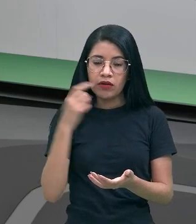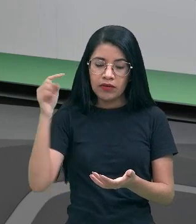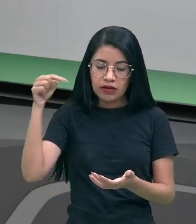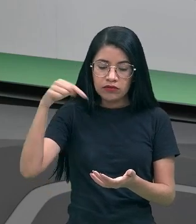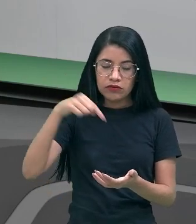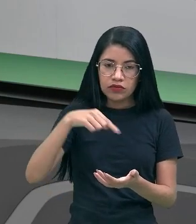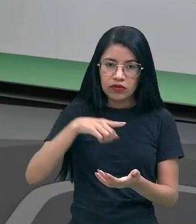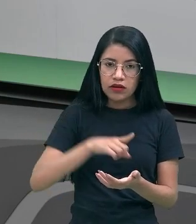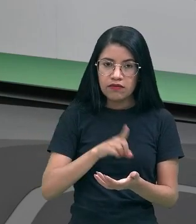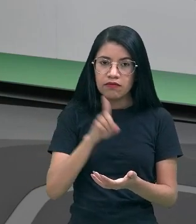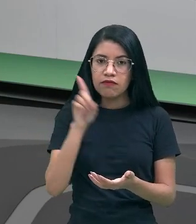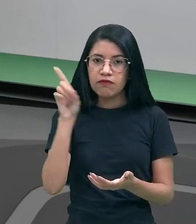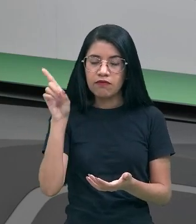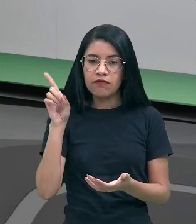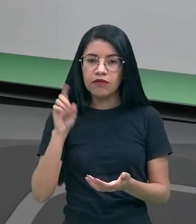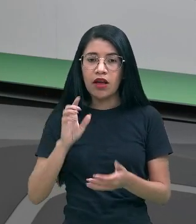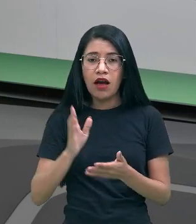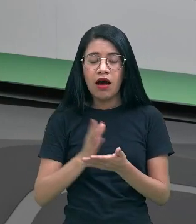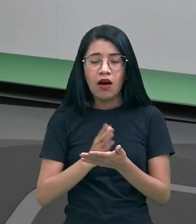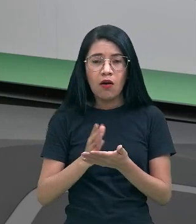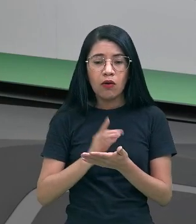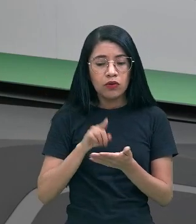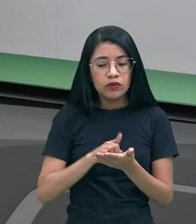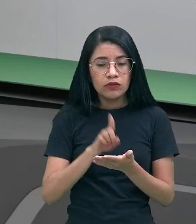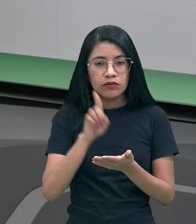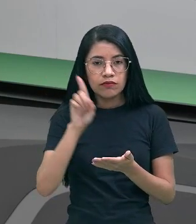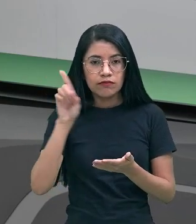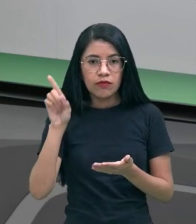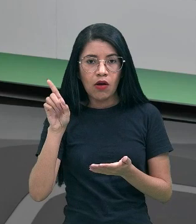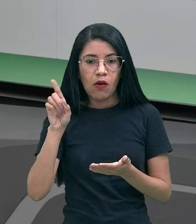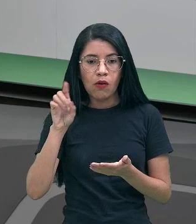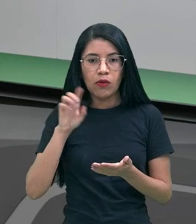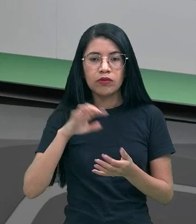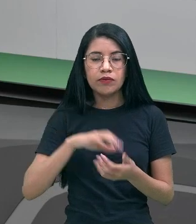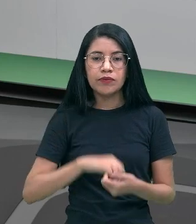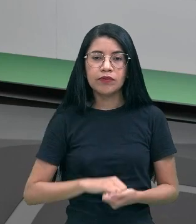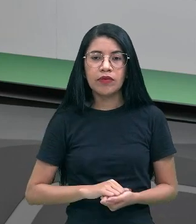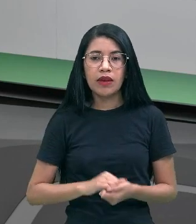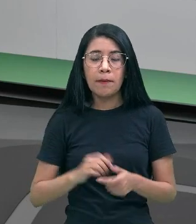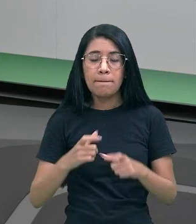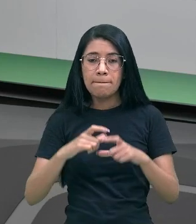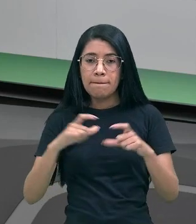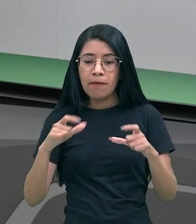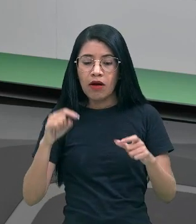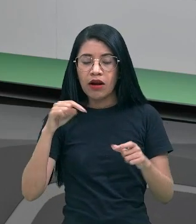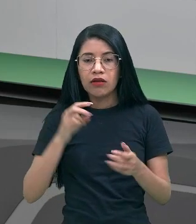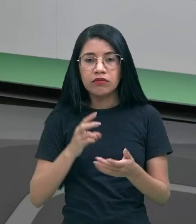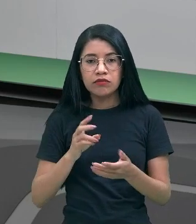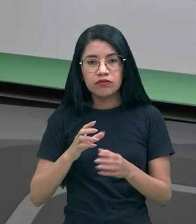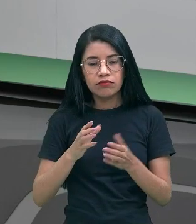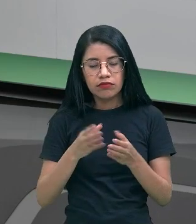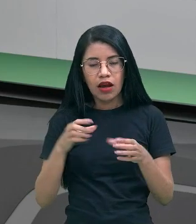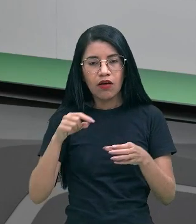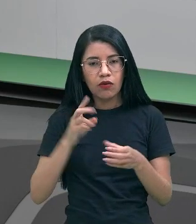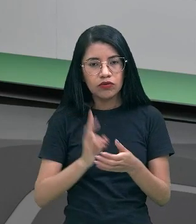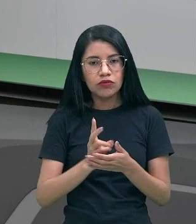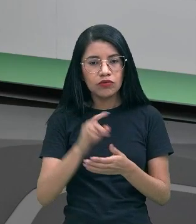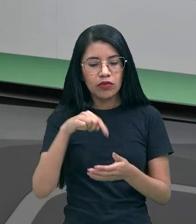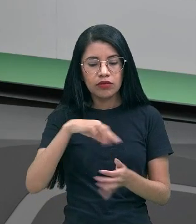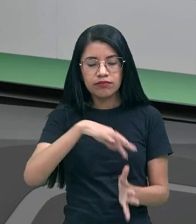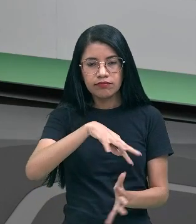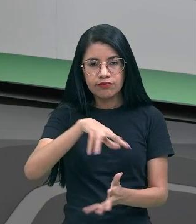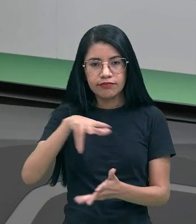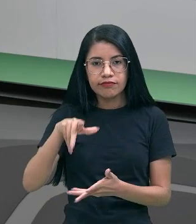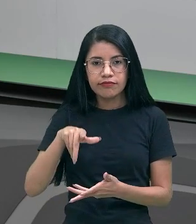voltam. Alguns voltam pro universo, mas a maioria não, uma parte vai ficar aqui.